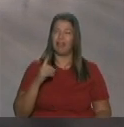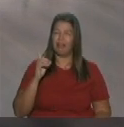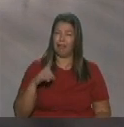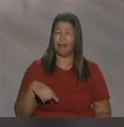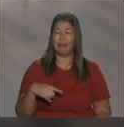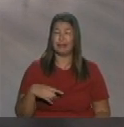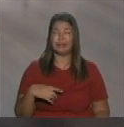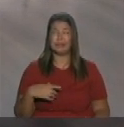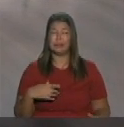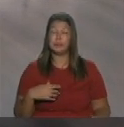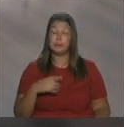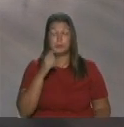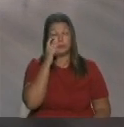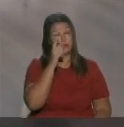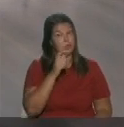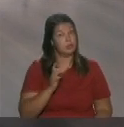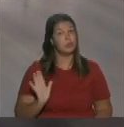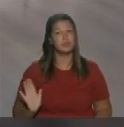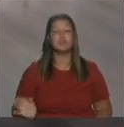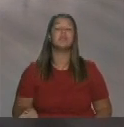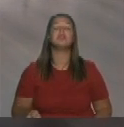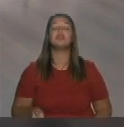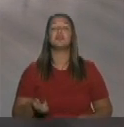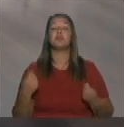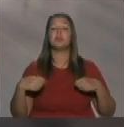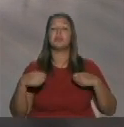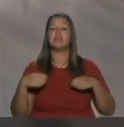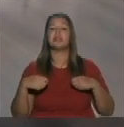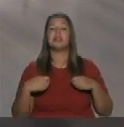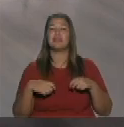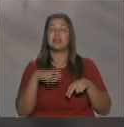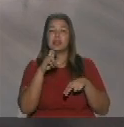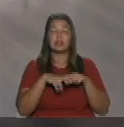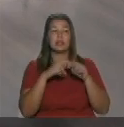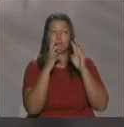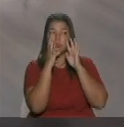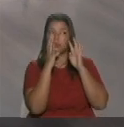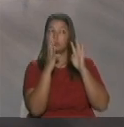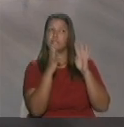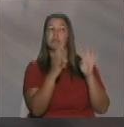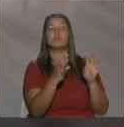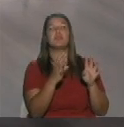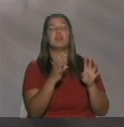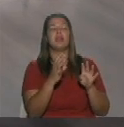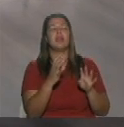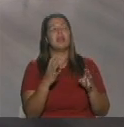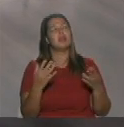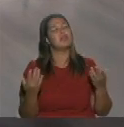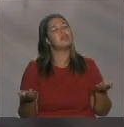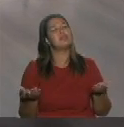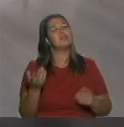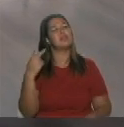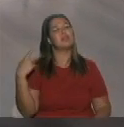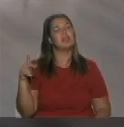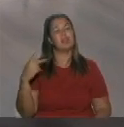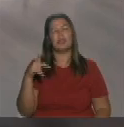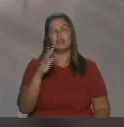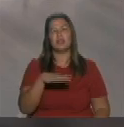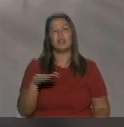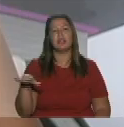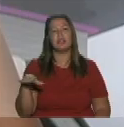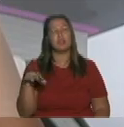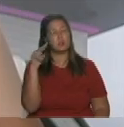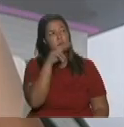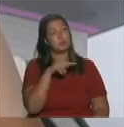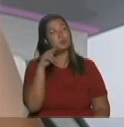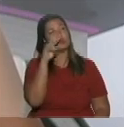coisas assim, sabe? Bem interessante. Então, acho que é você prestar atenção mesmo nesse conteúdo, né? O que a criança